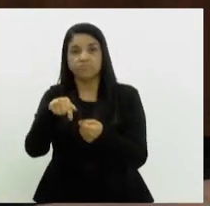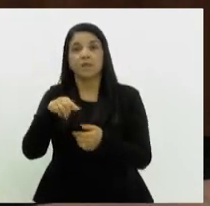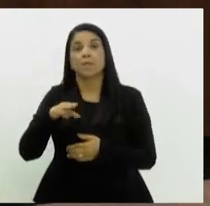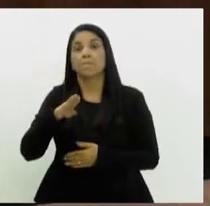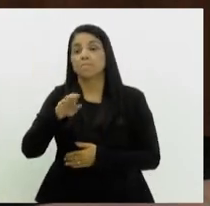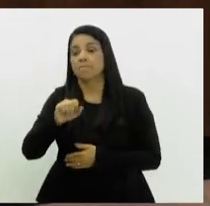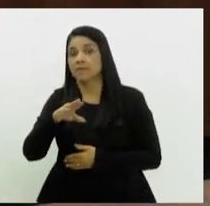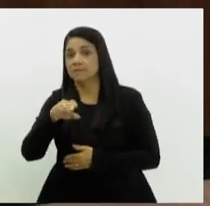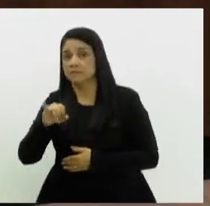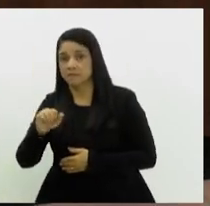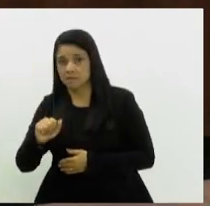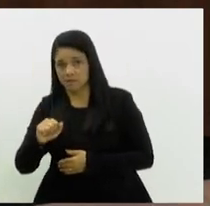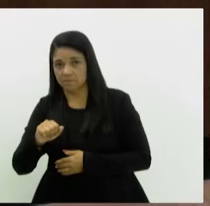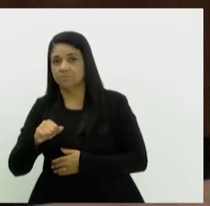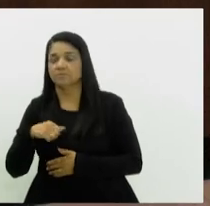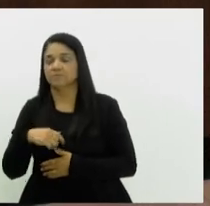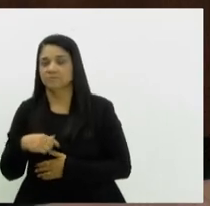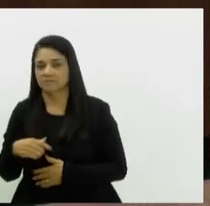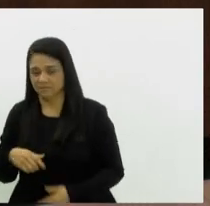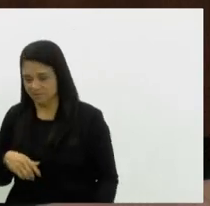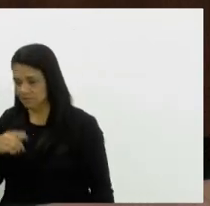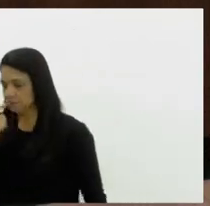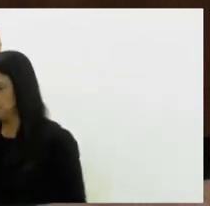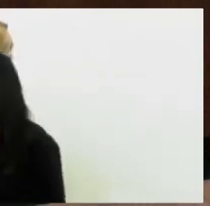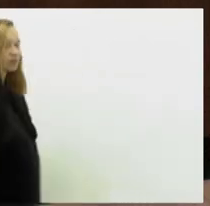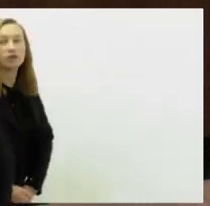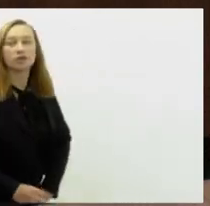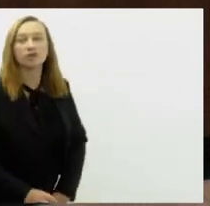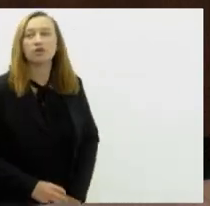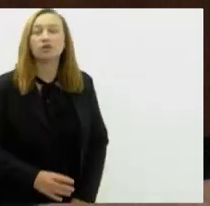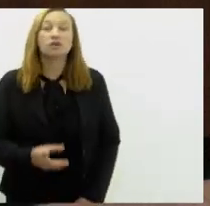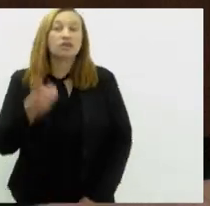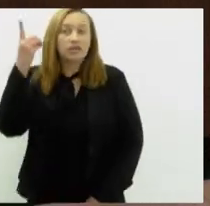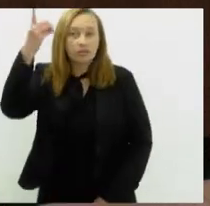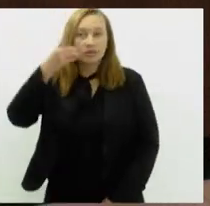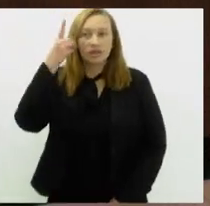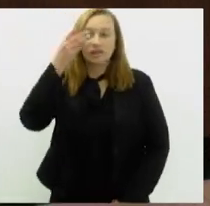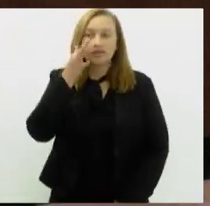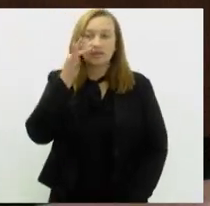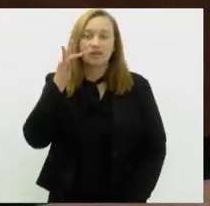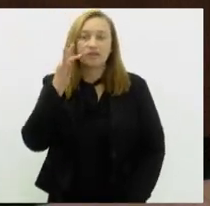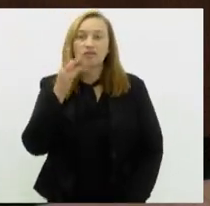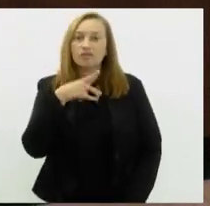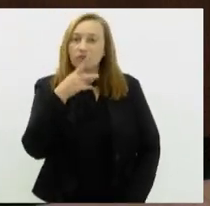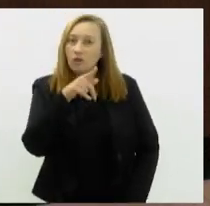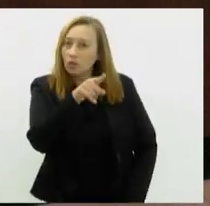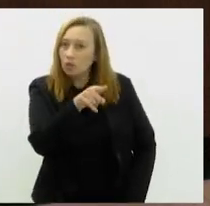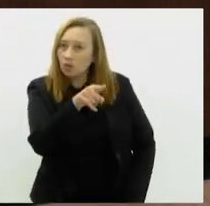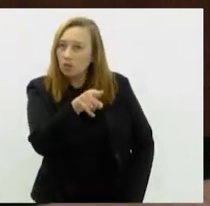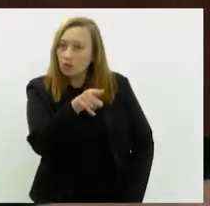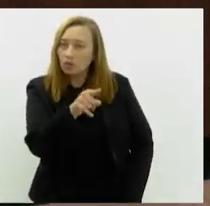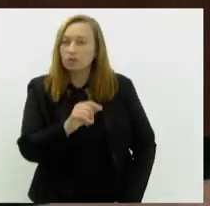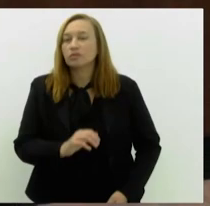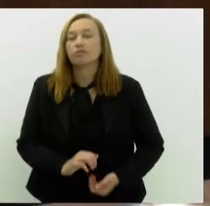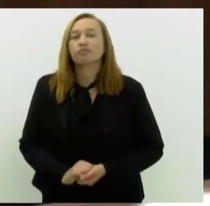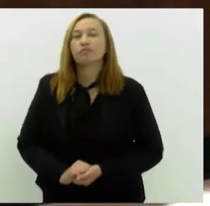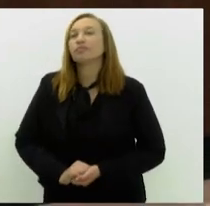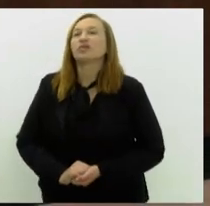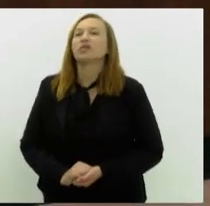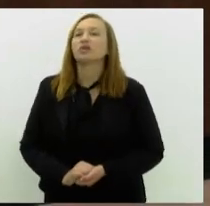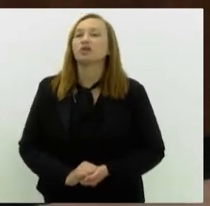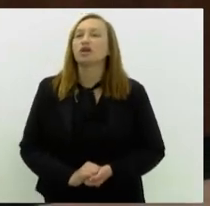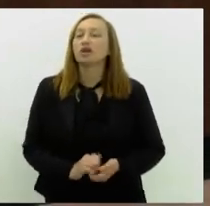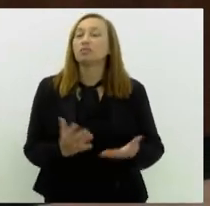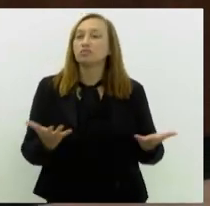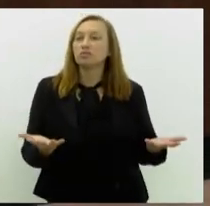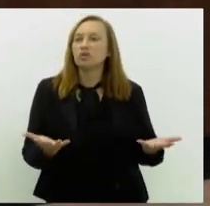do que está falando aqui o deputado Serafini. Porque aquela descarga de tolueno